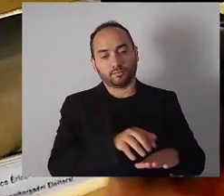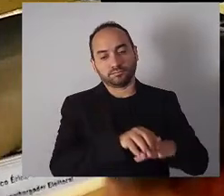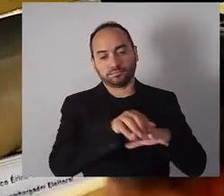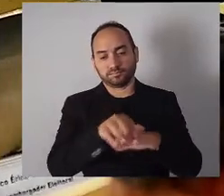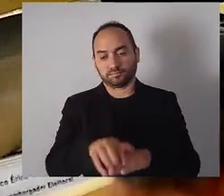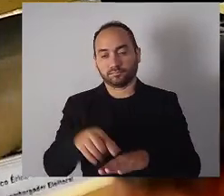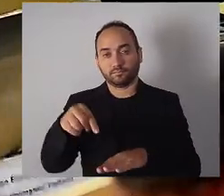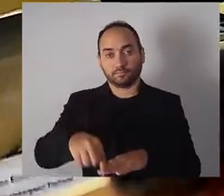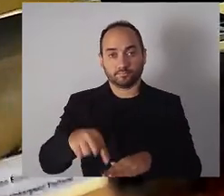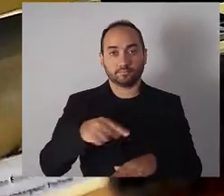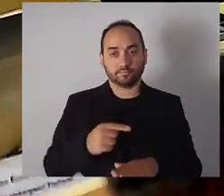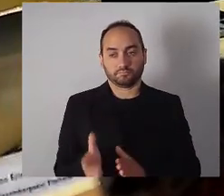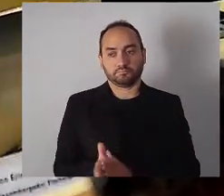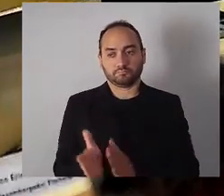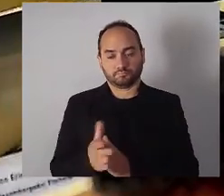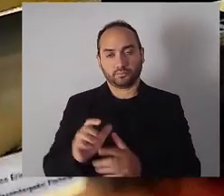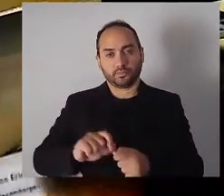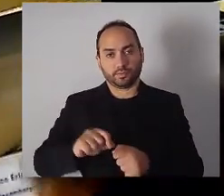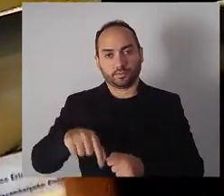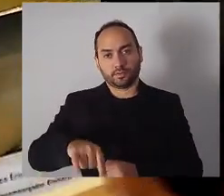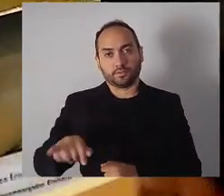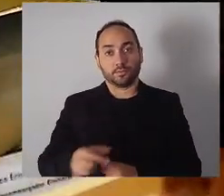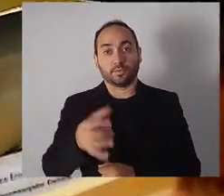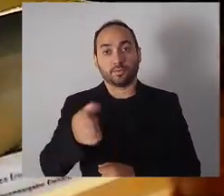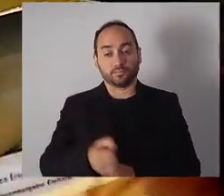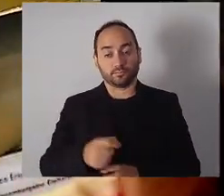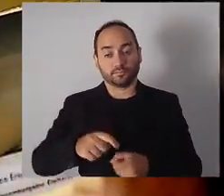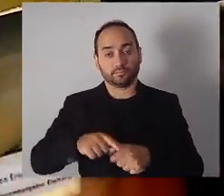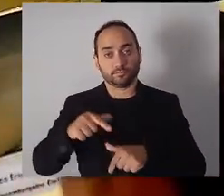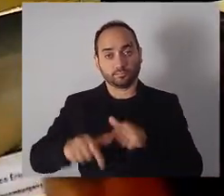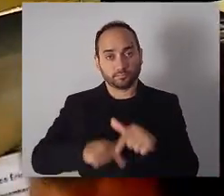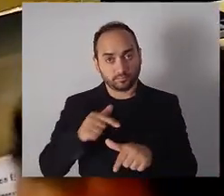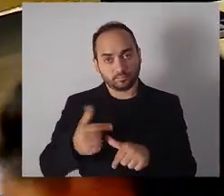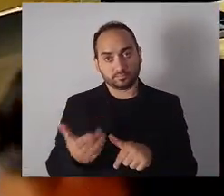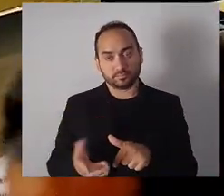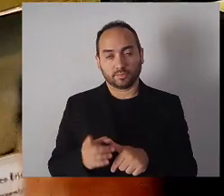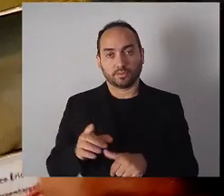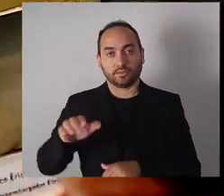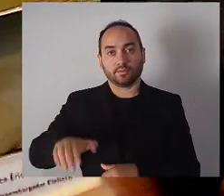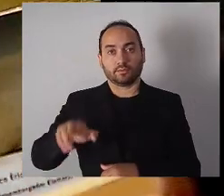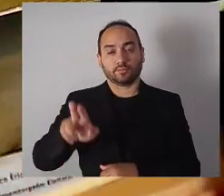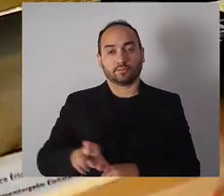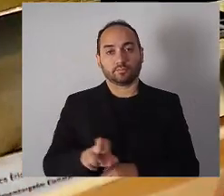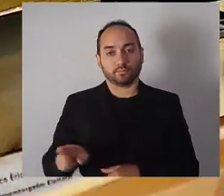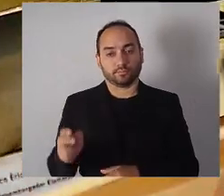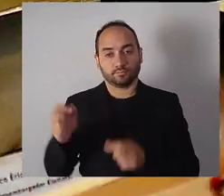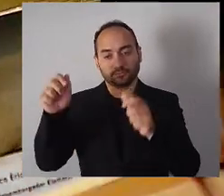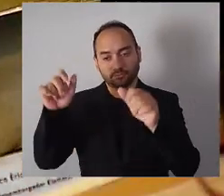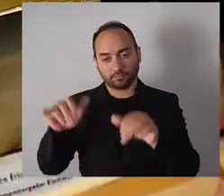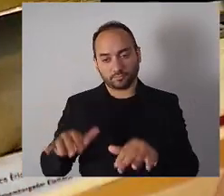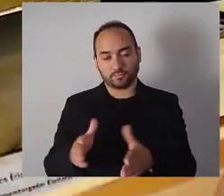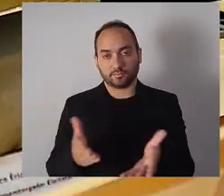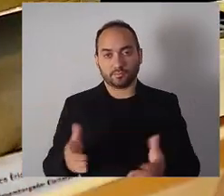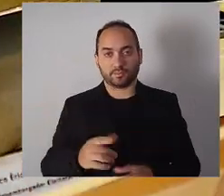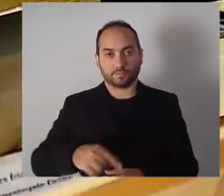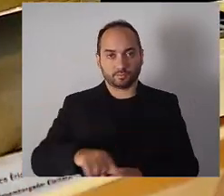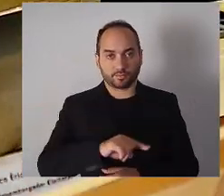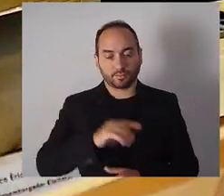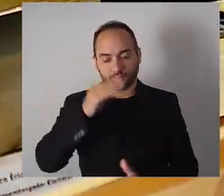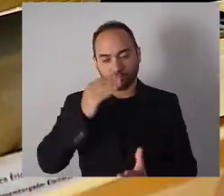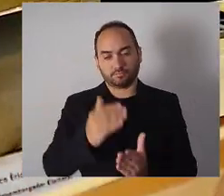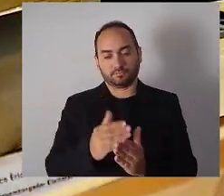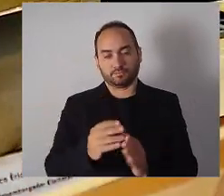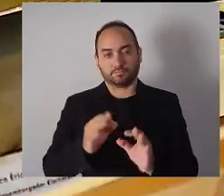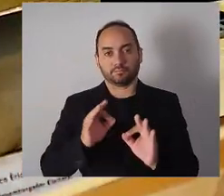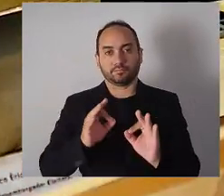vez, para a realização na cidade de Juazeiro do Norte, sob as bênçãos do padre Cícero. E aqui estamos nós a cumprir esta